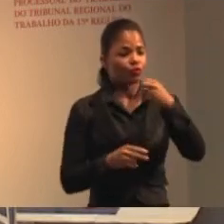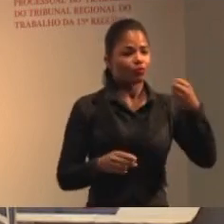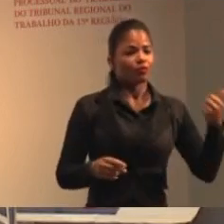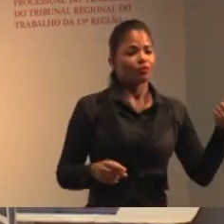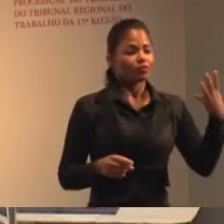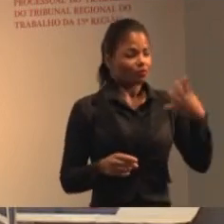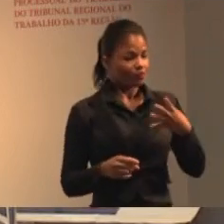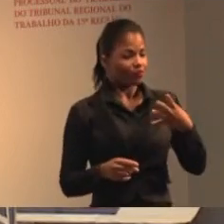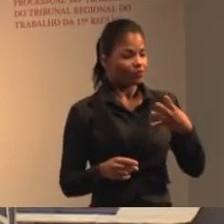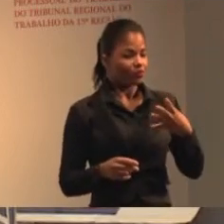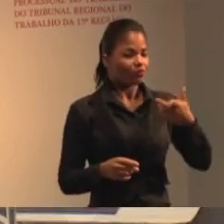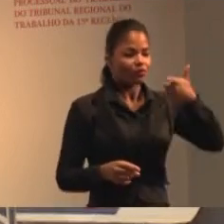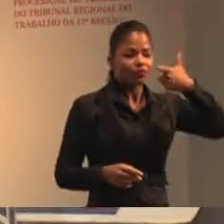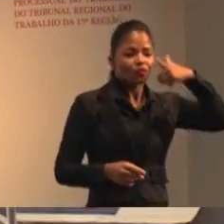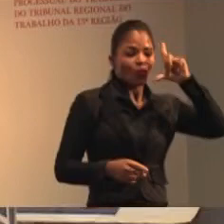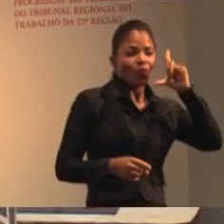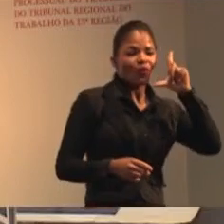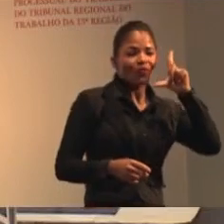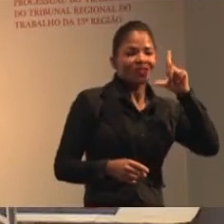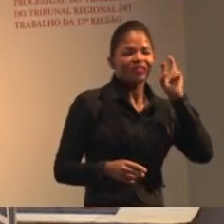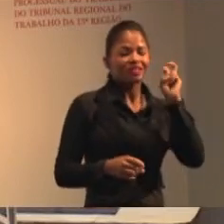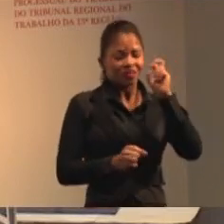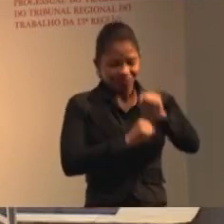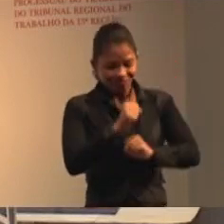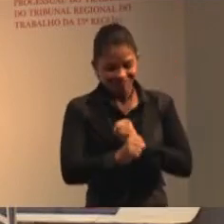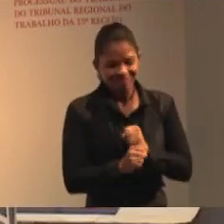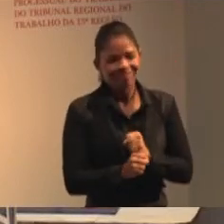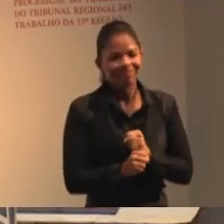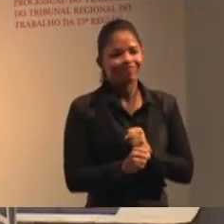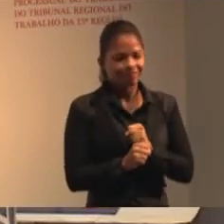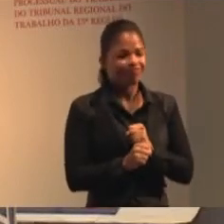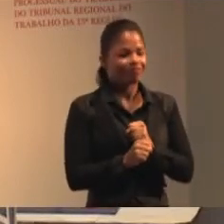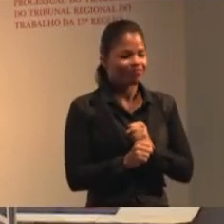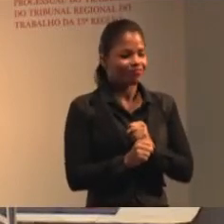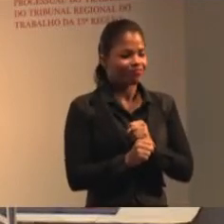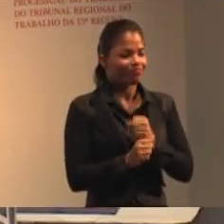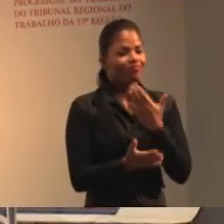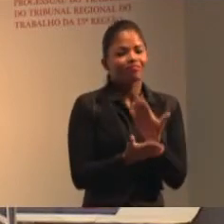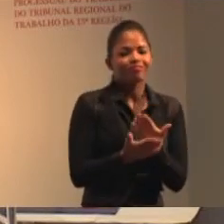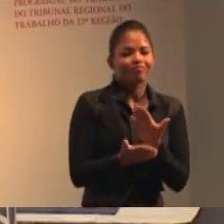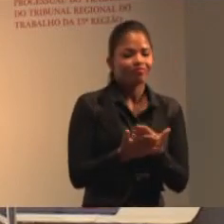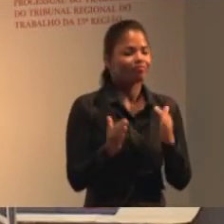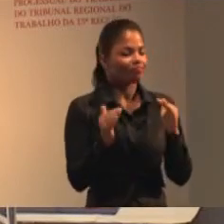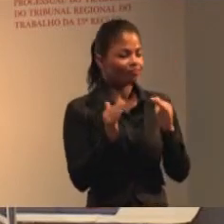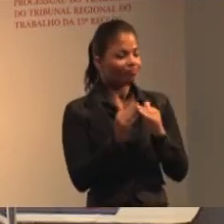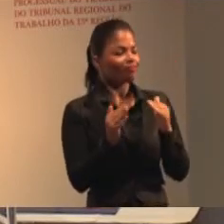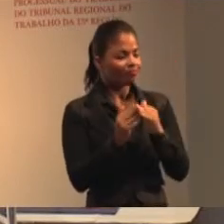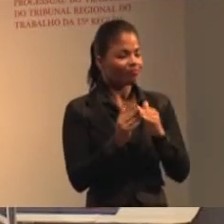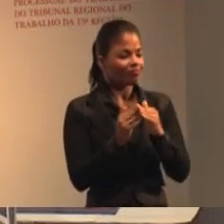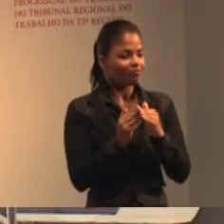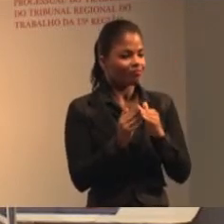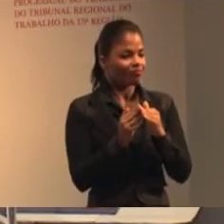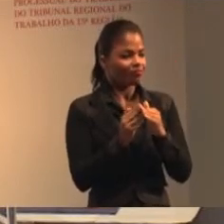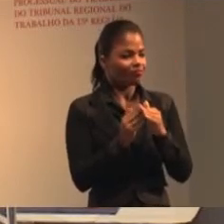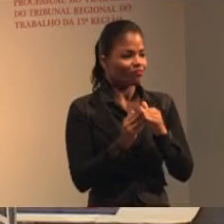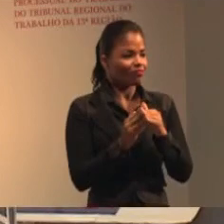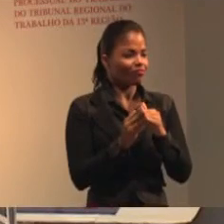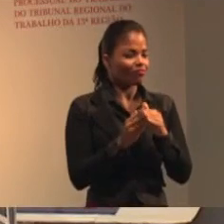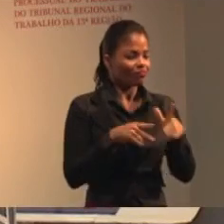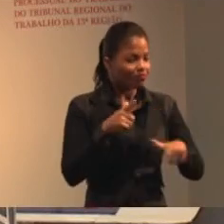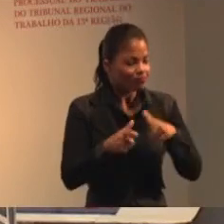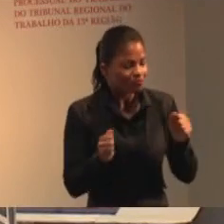5 de junho de 2014, portanto, ontem fez 5 anos, esta escola participou intensamente da